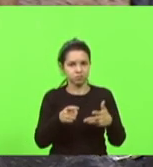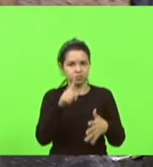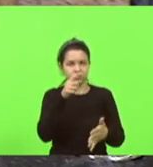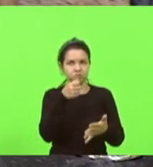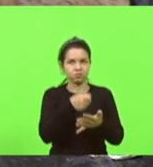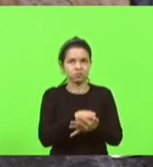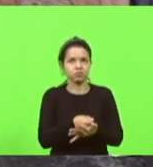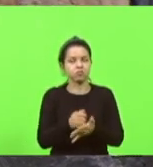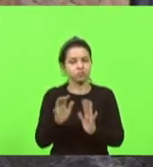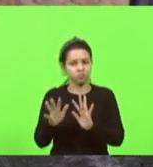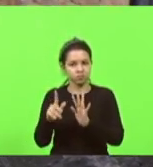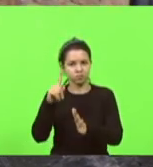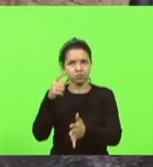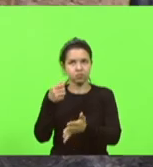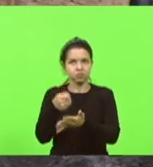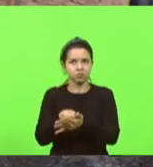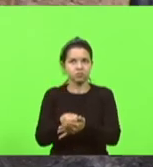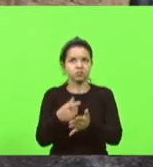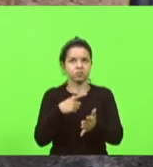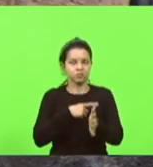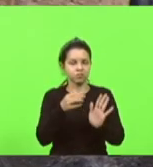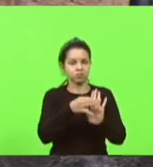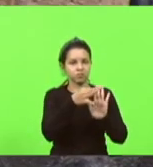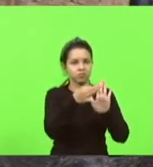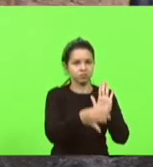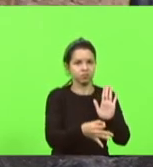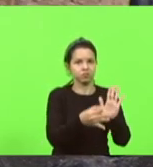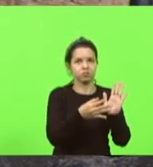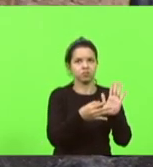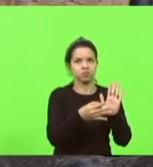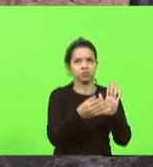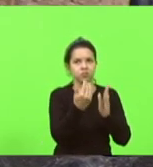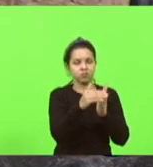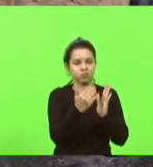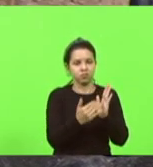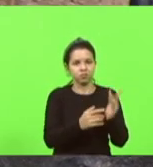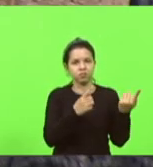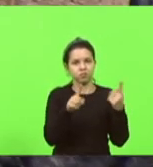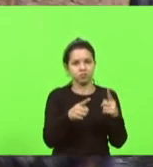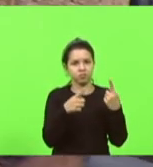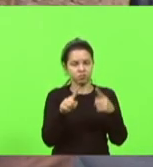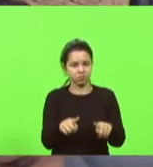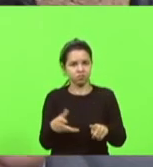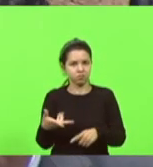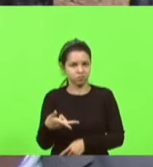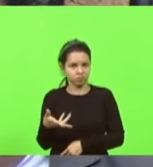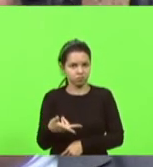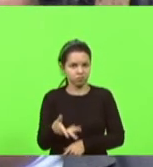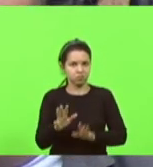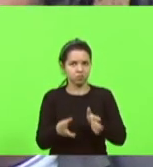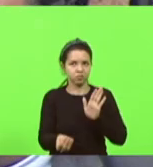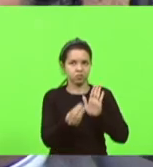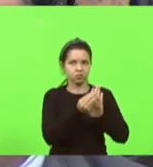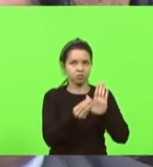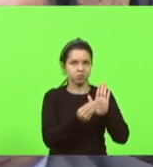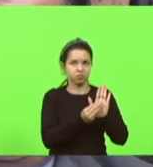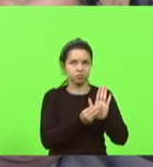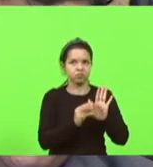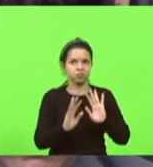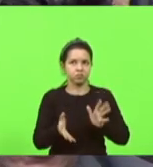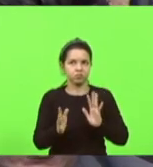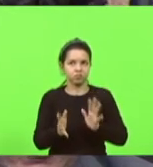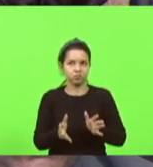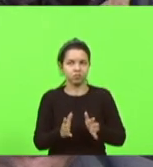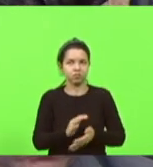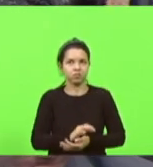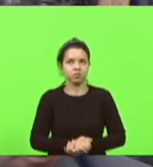decidiu, está lá os pareceres, um por um, contrário das, do diligenciamento que foi feito. Ponto.